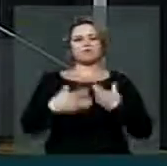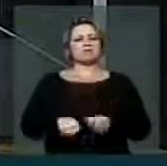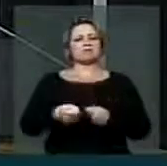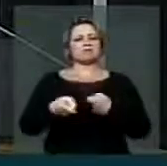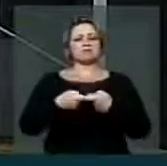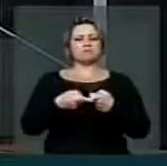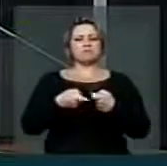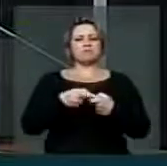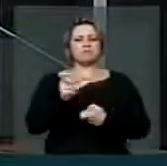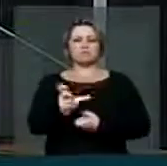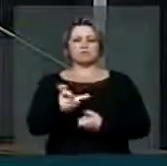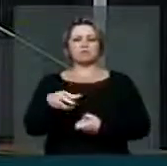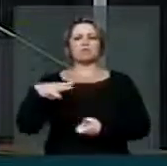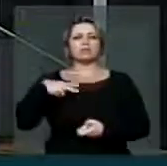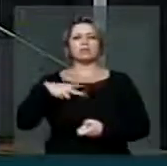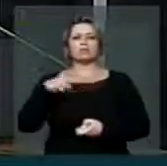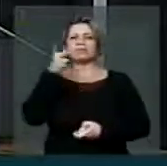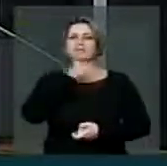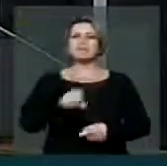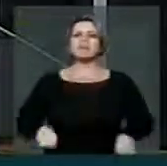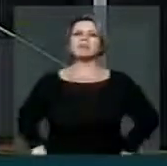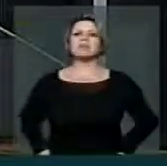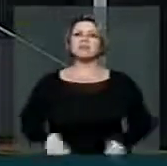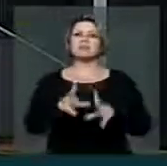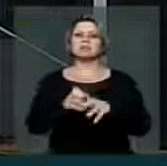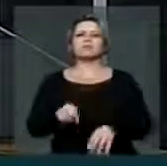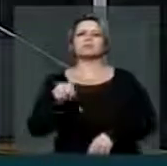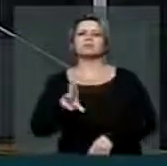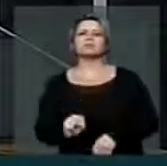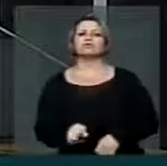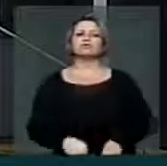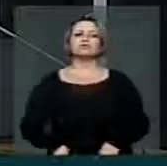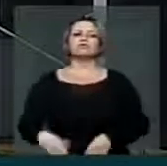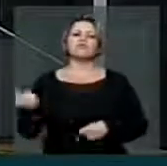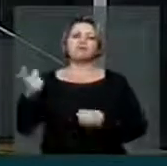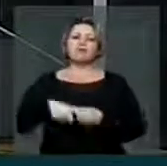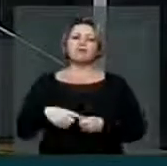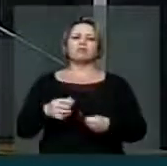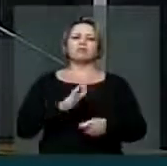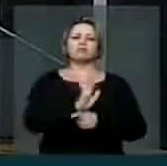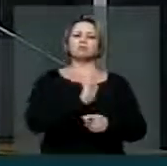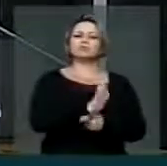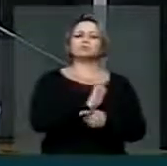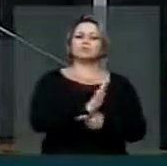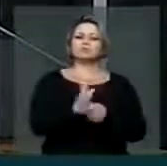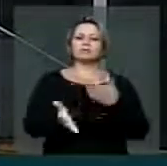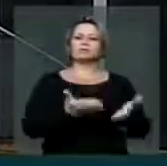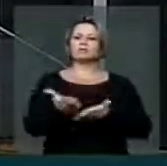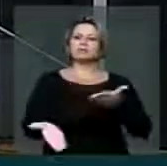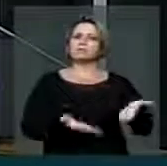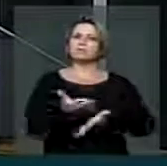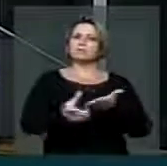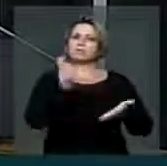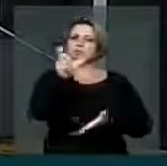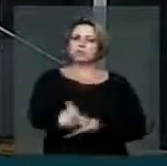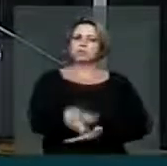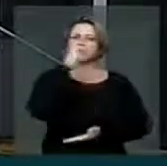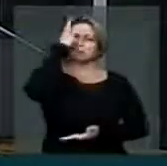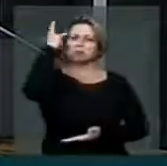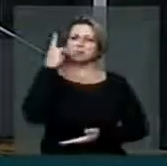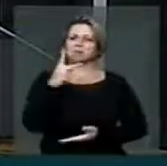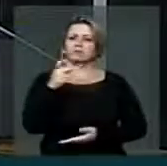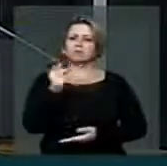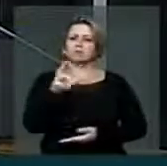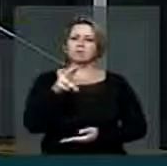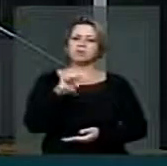privados gastem os recursos que o Sistema Único de Saúde gasta com os seus pacientes. E isto é